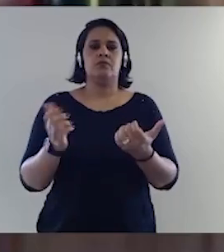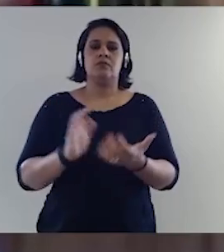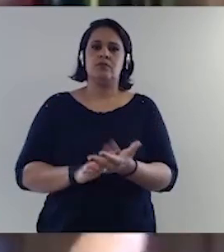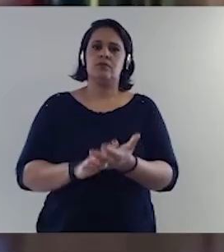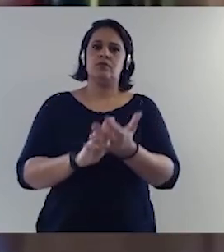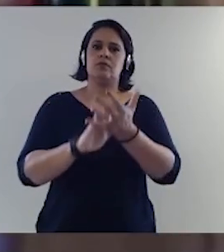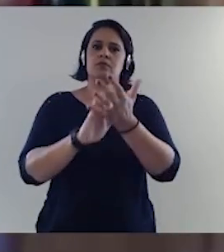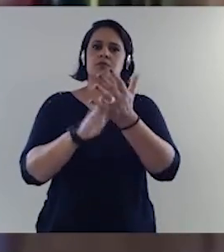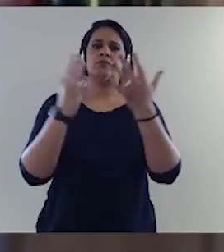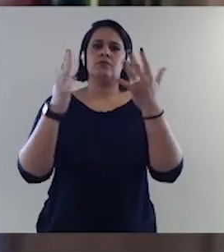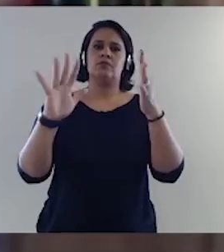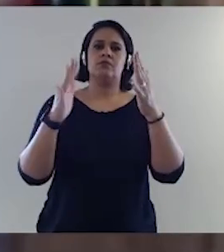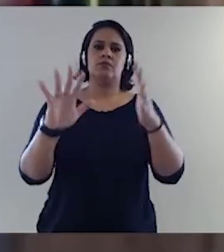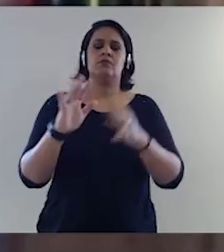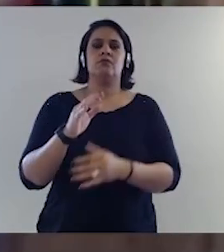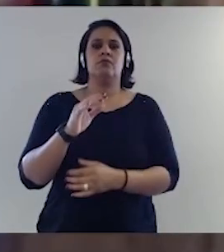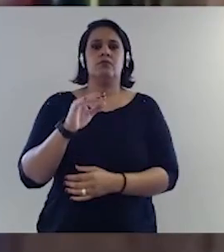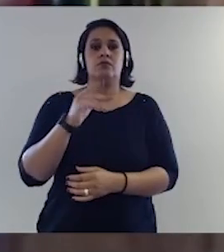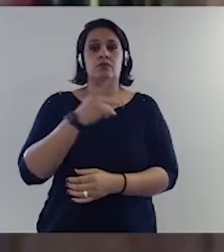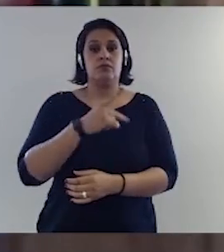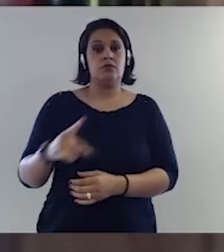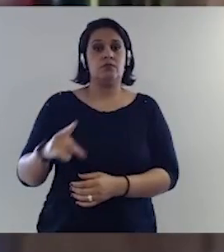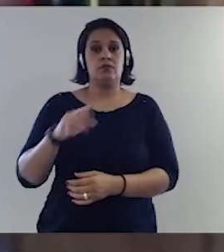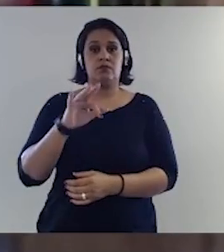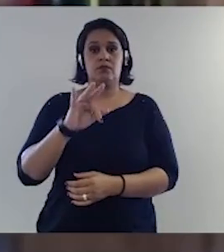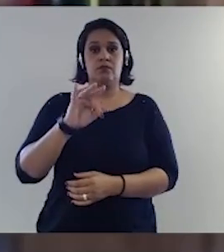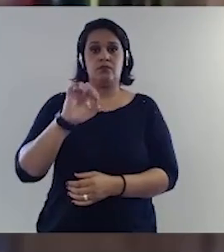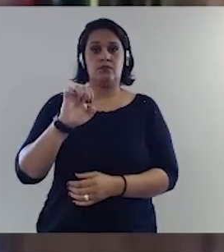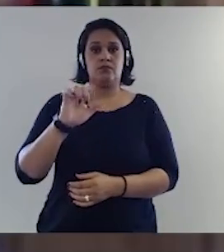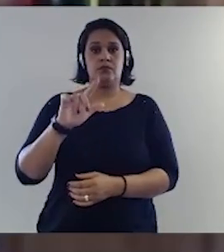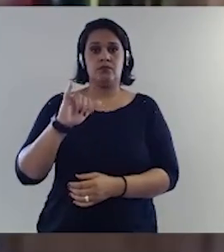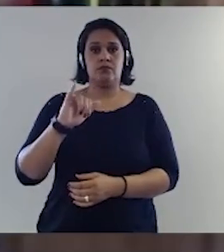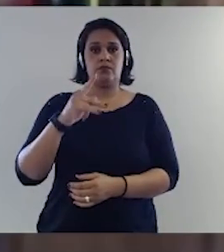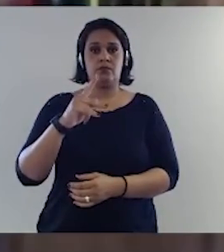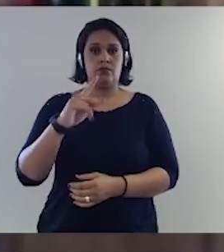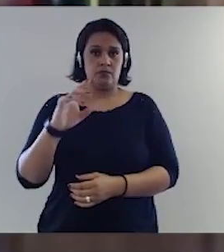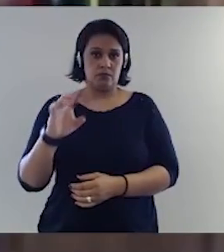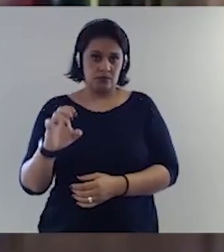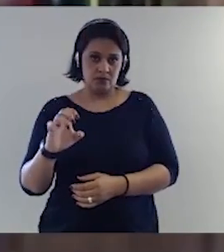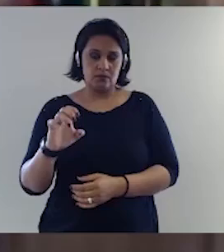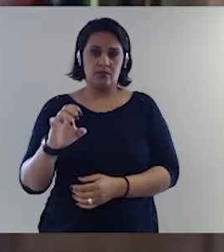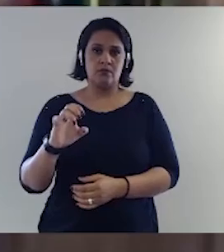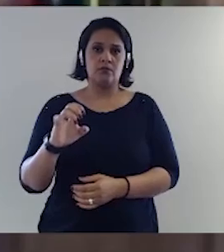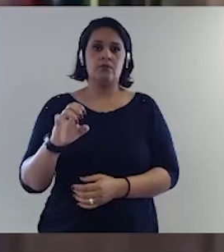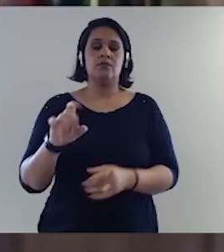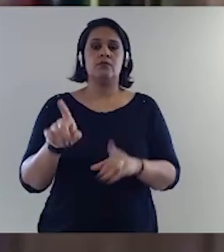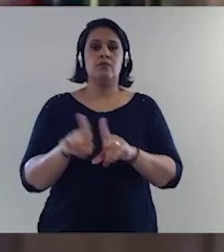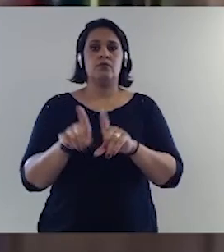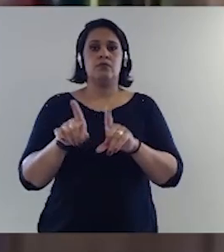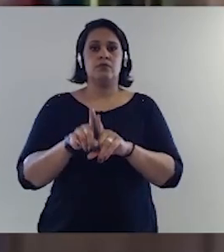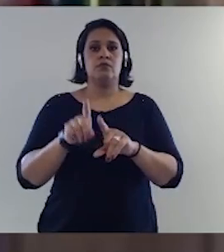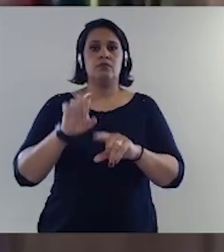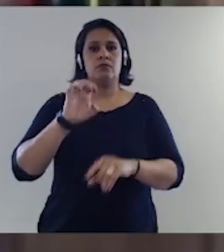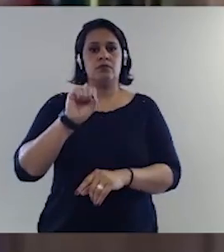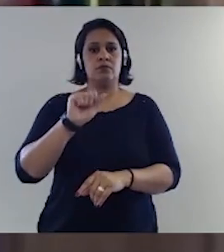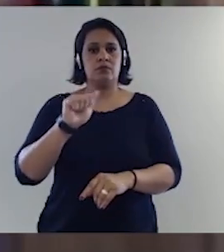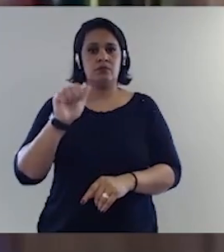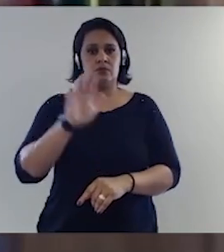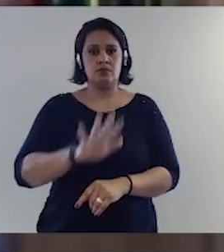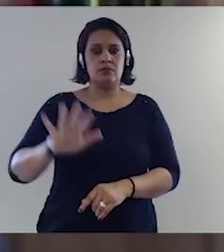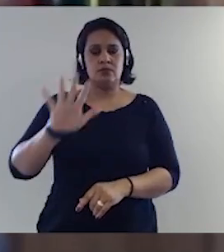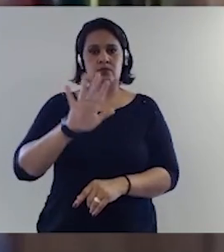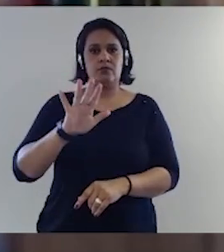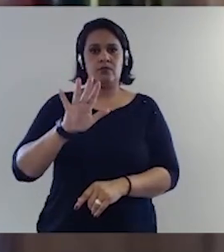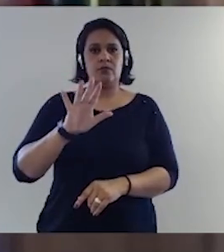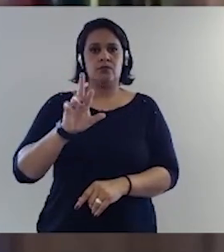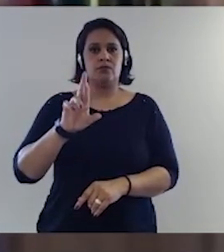nosso presidente Felipe Santa Cruz, ao nosso presidente da ESA Nacional, Rony Duarte, que fizeram do